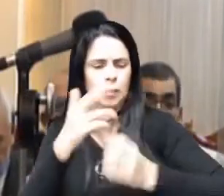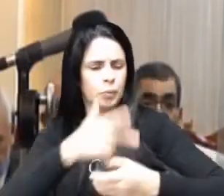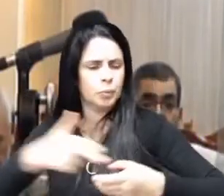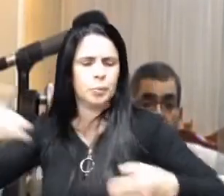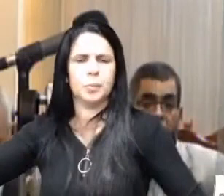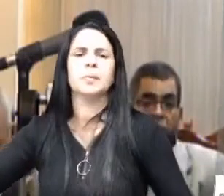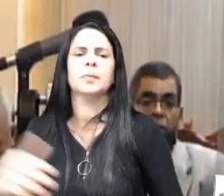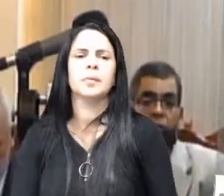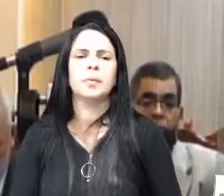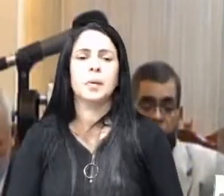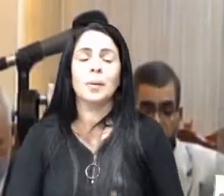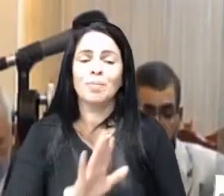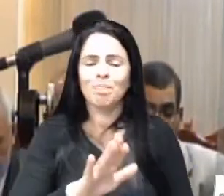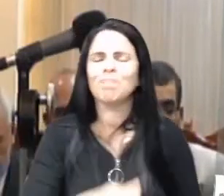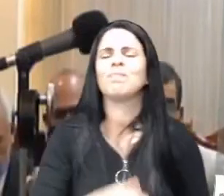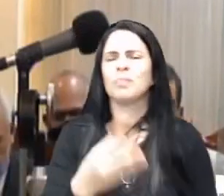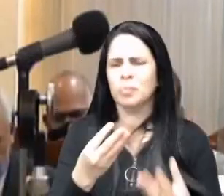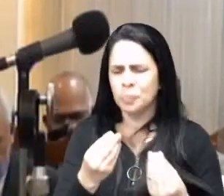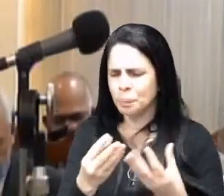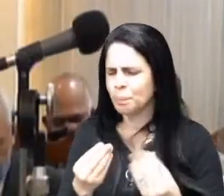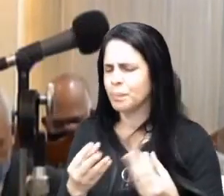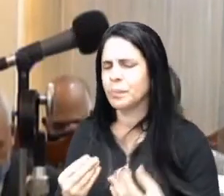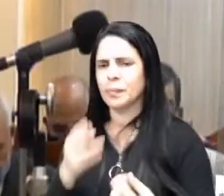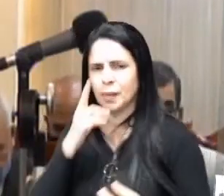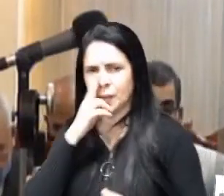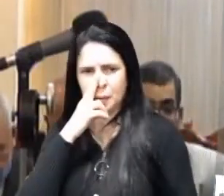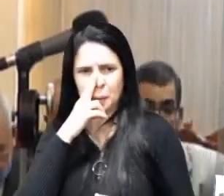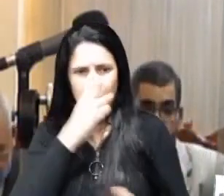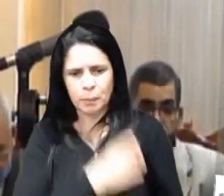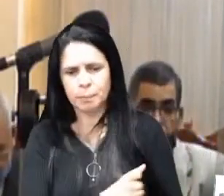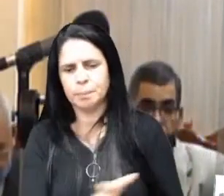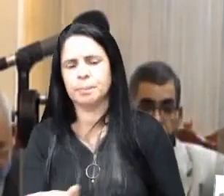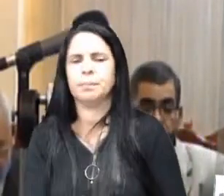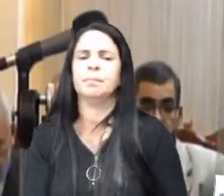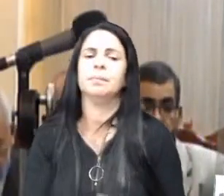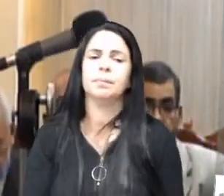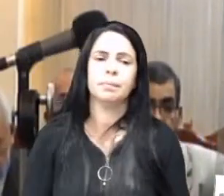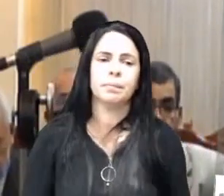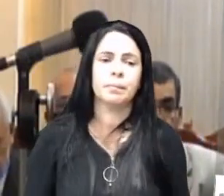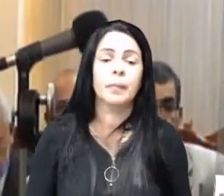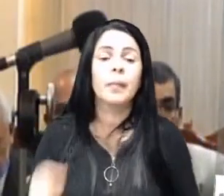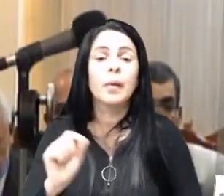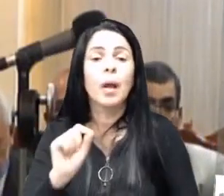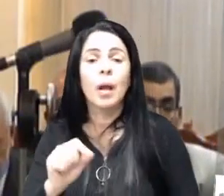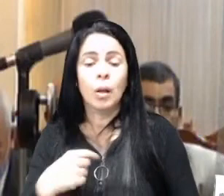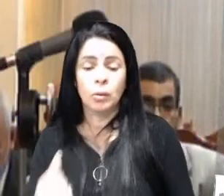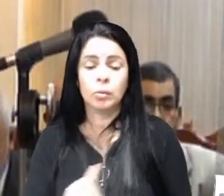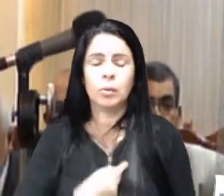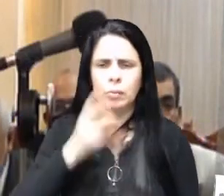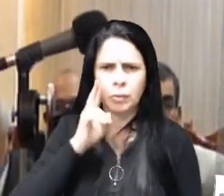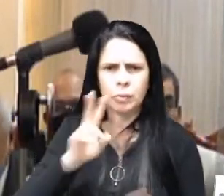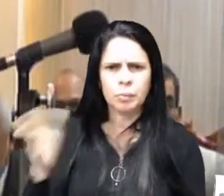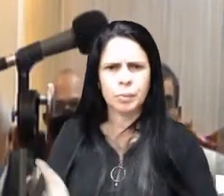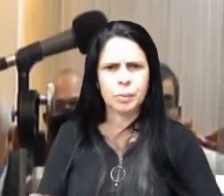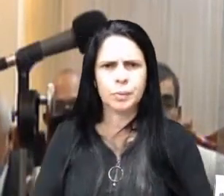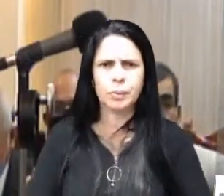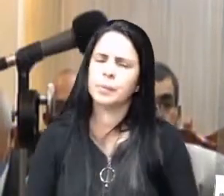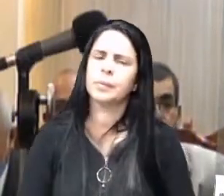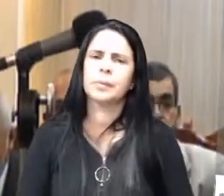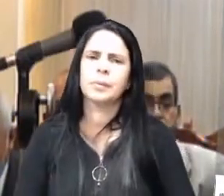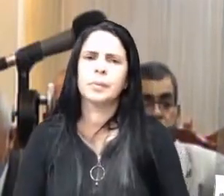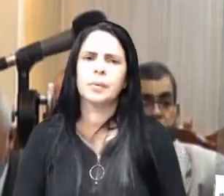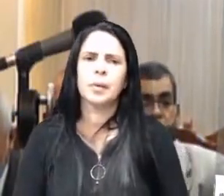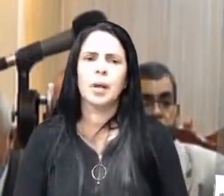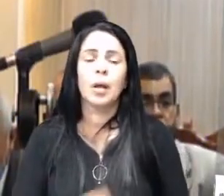iam deixar de congregar. E o que é que nós estamos vendo hoje, irmãos? Eu diria que um